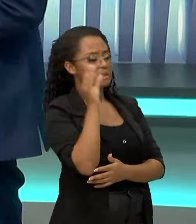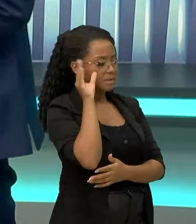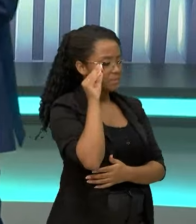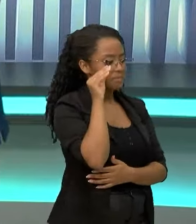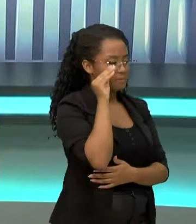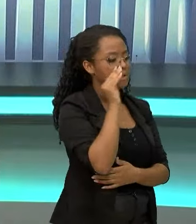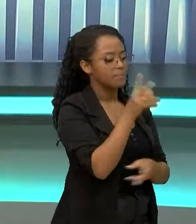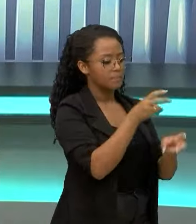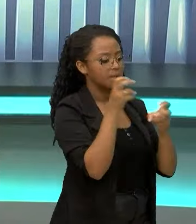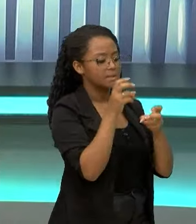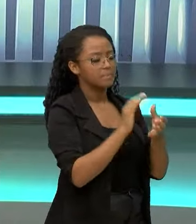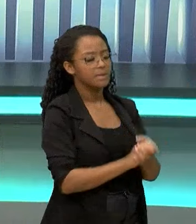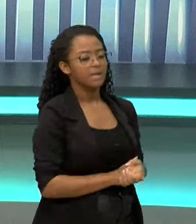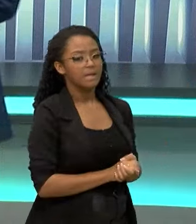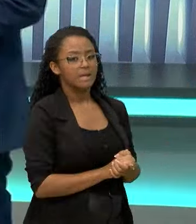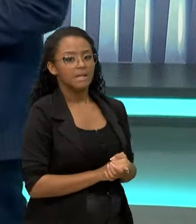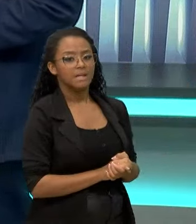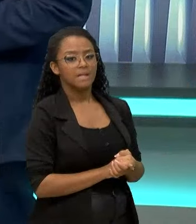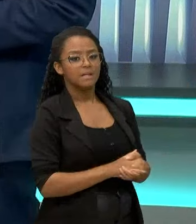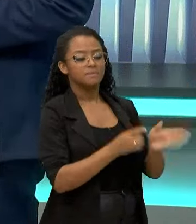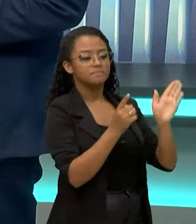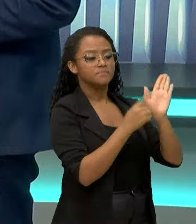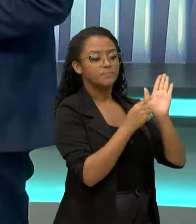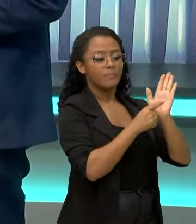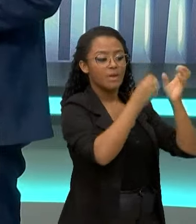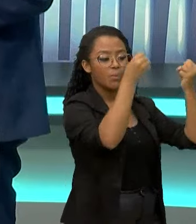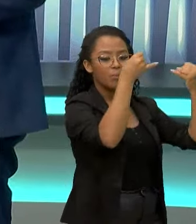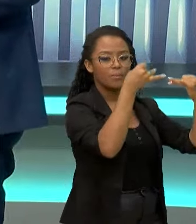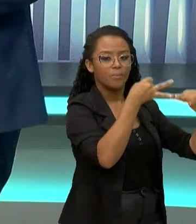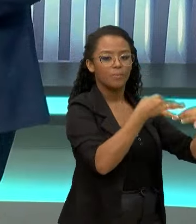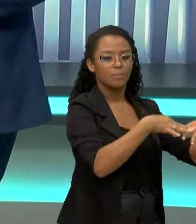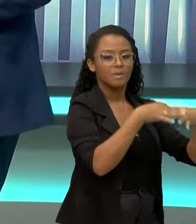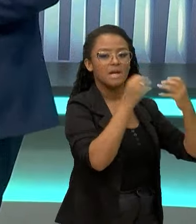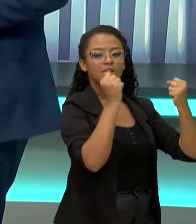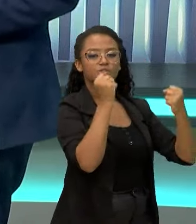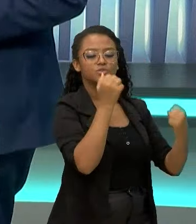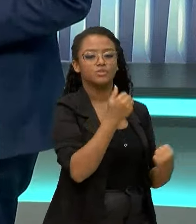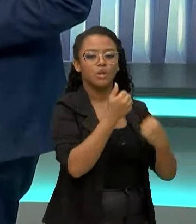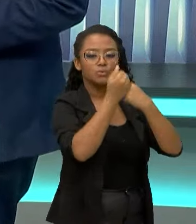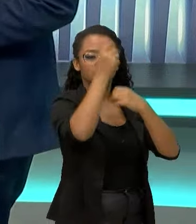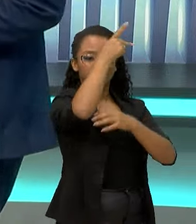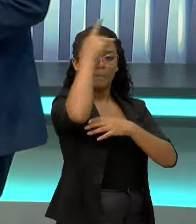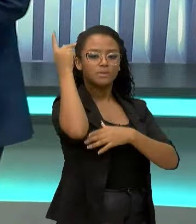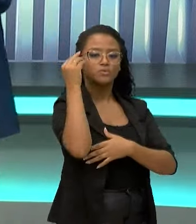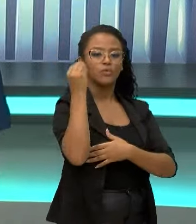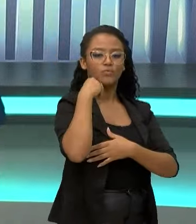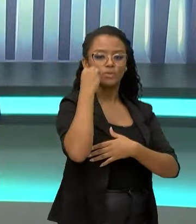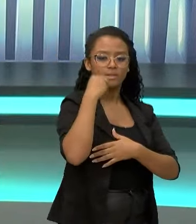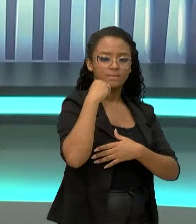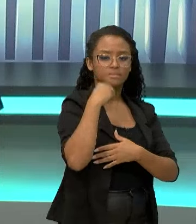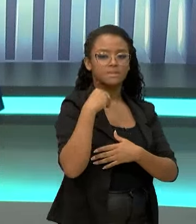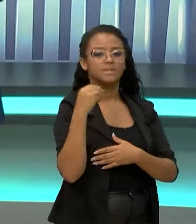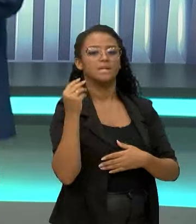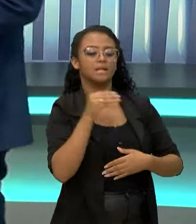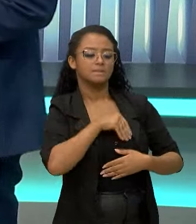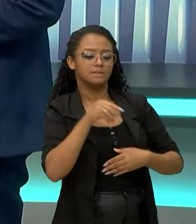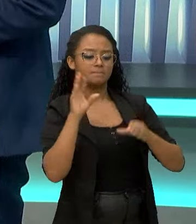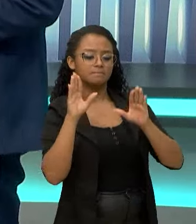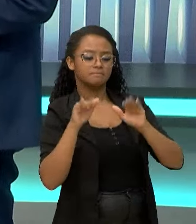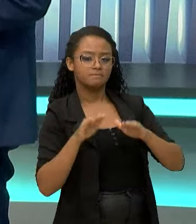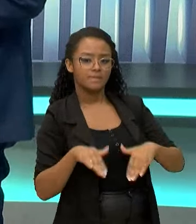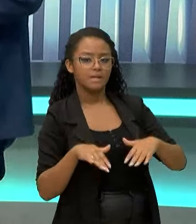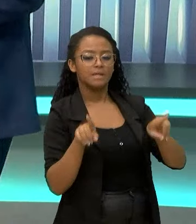fala, inclusive, de uma até possibilidade de ajuda municipal para pessoas de baixa renda e também de uma ajuda para quem está querendo reformar